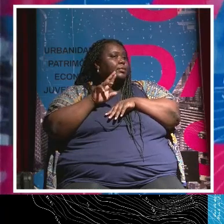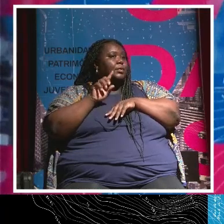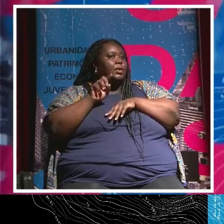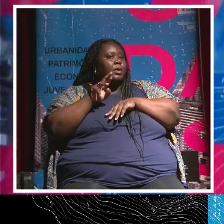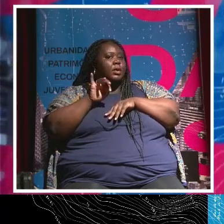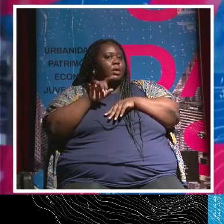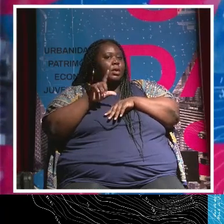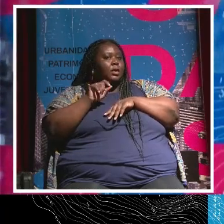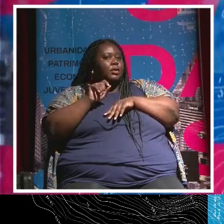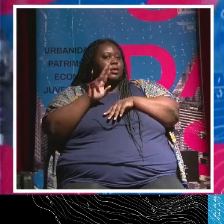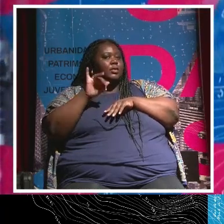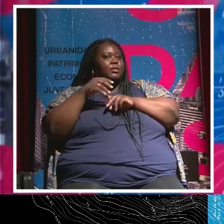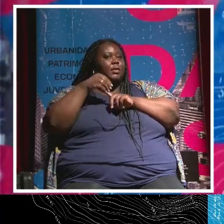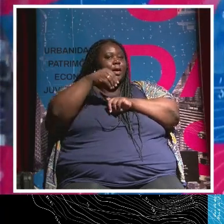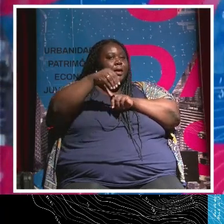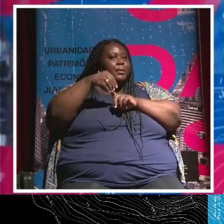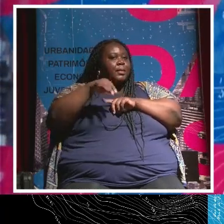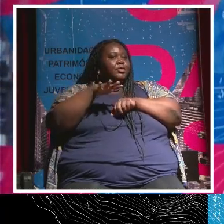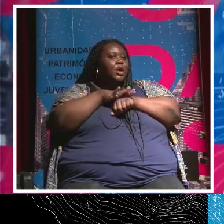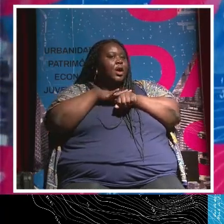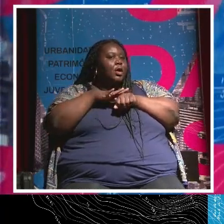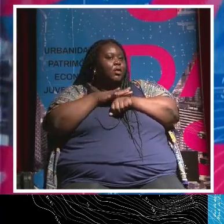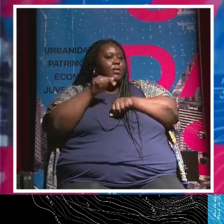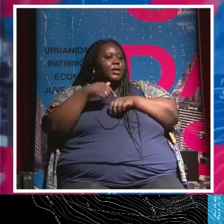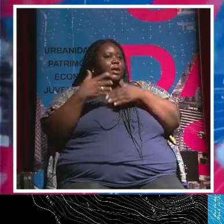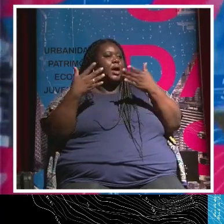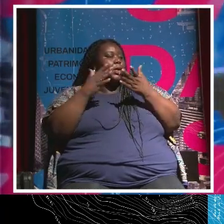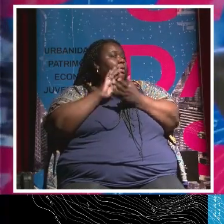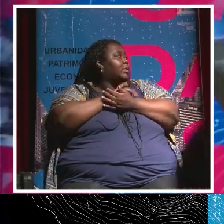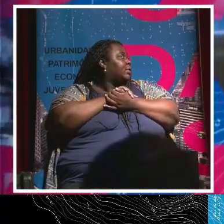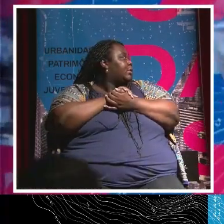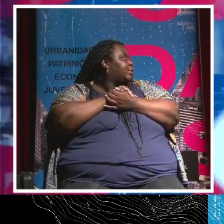Nunes vai mediar essa conversa agora.